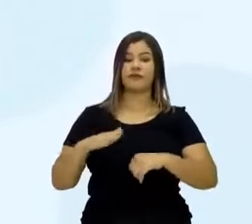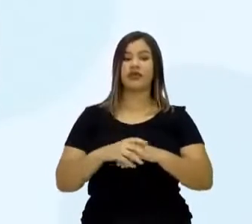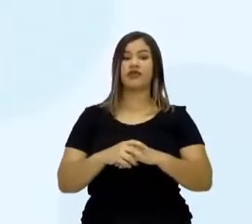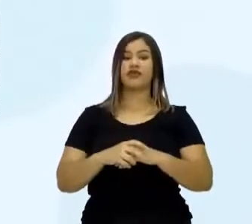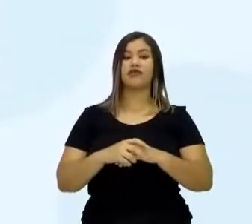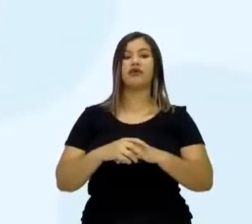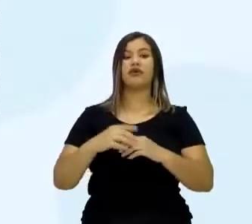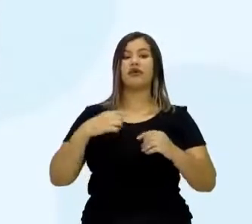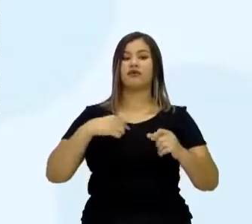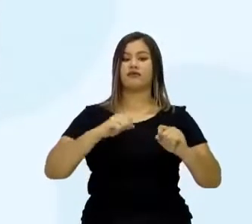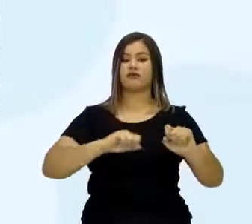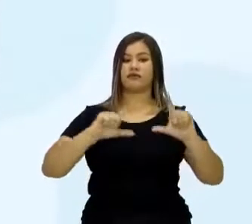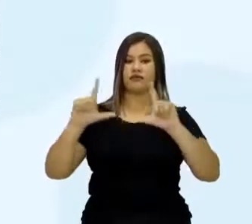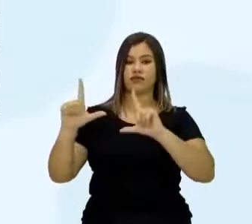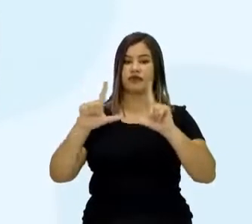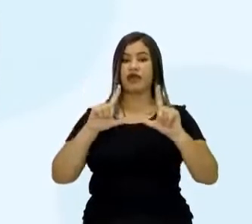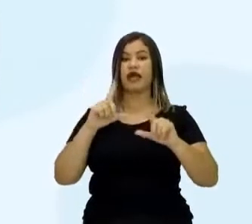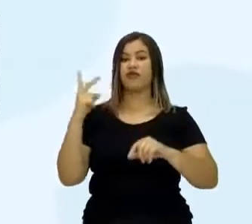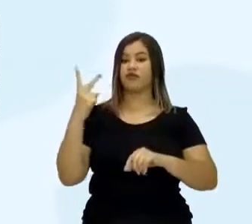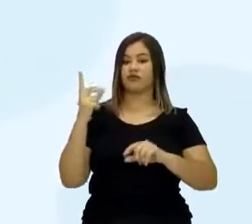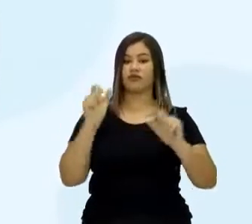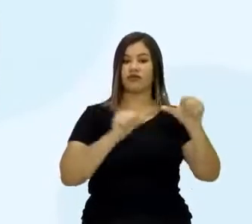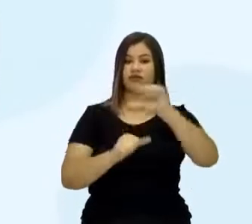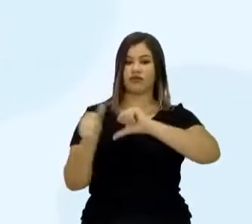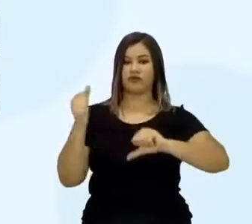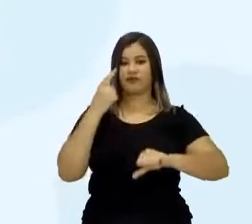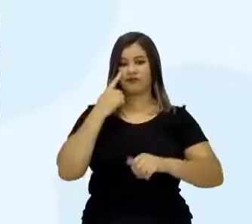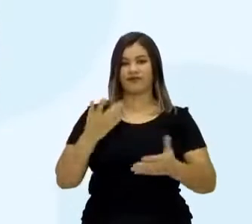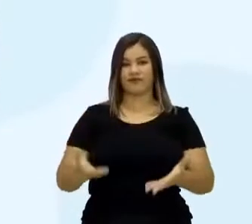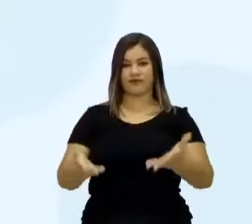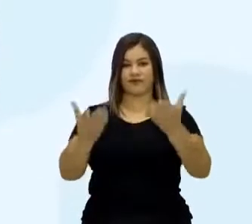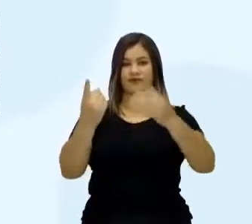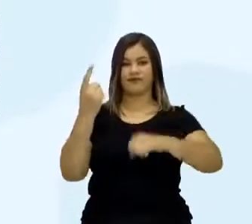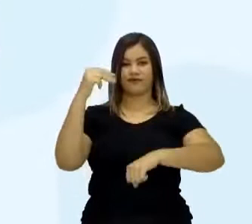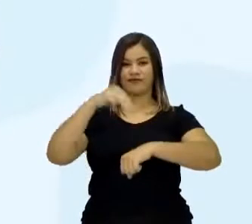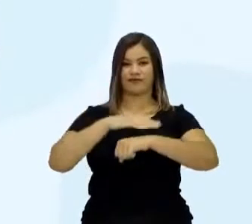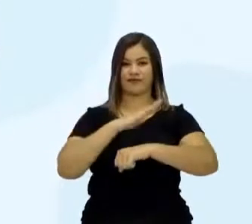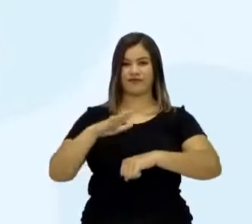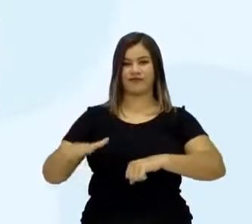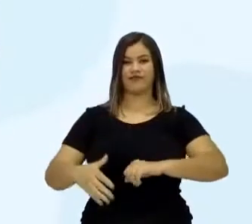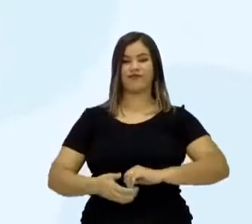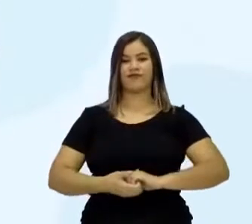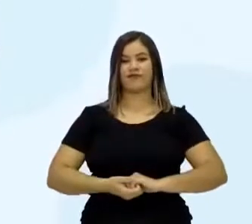2 slides alternando para vocês. Vamos lá, mais 1 minuto e meio.